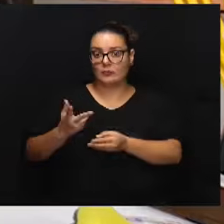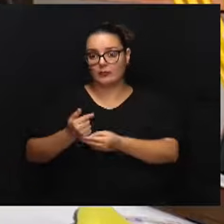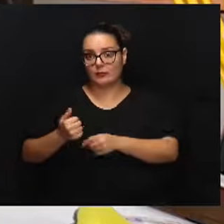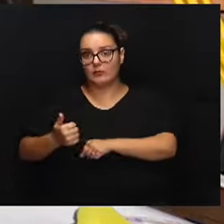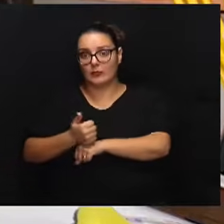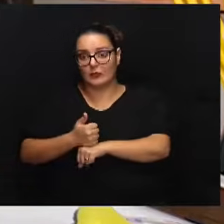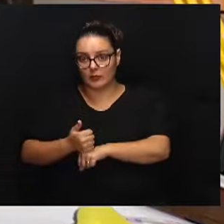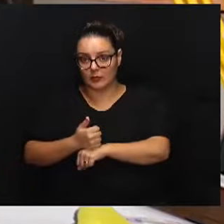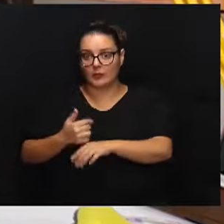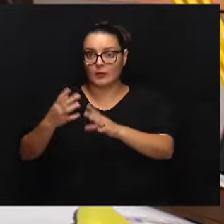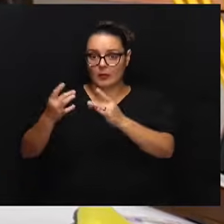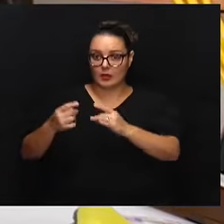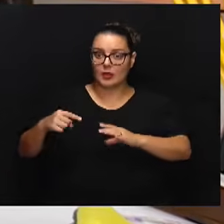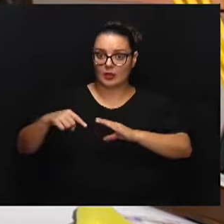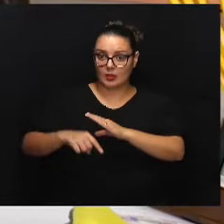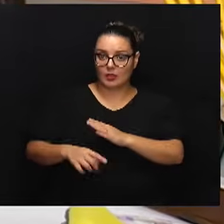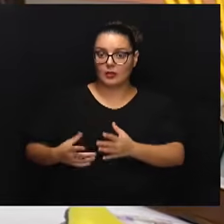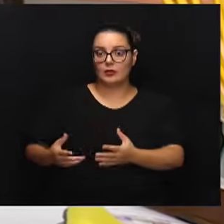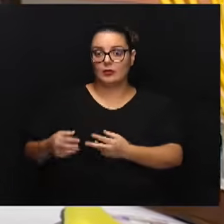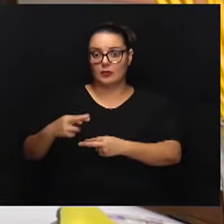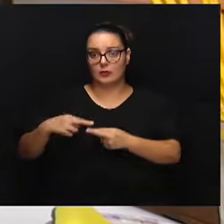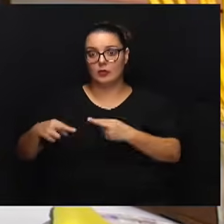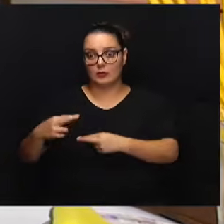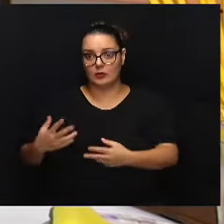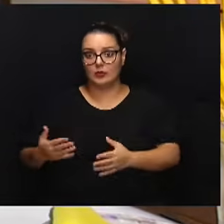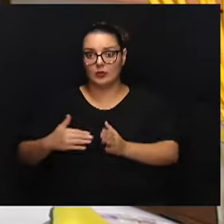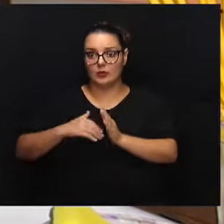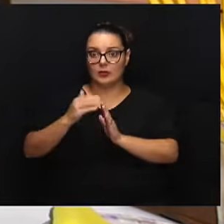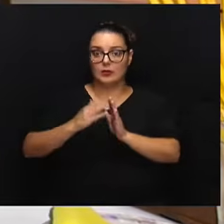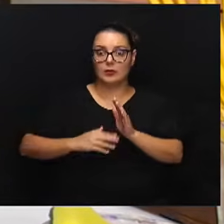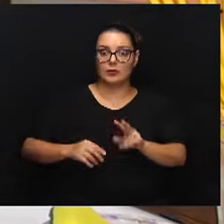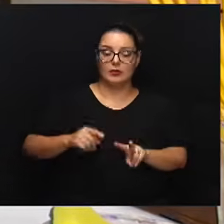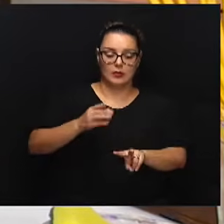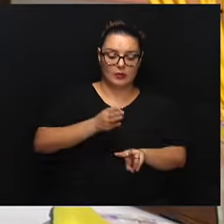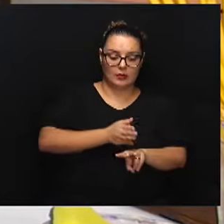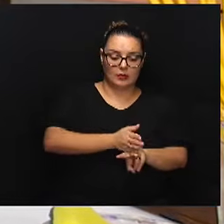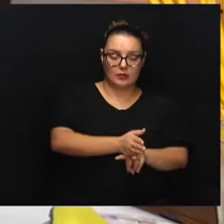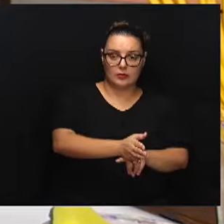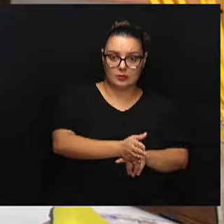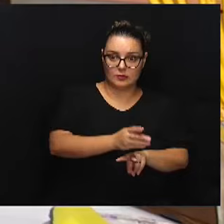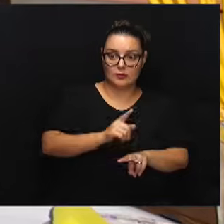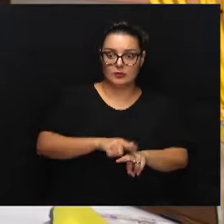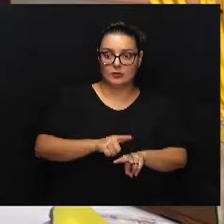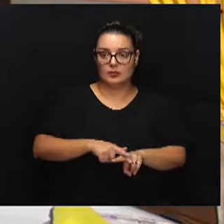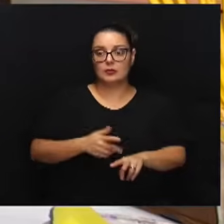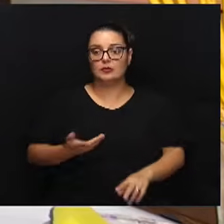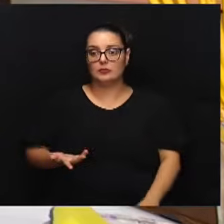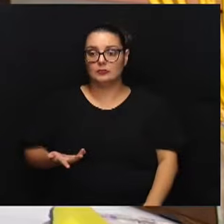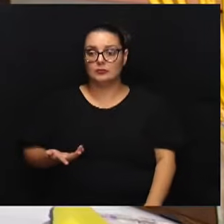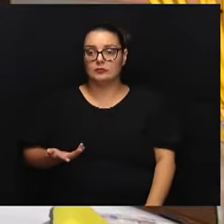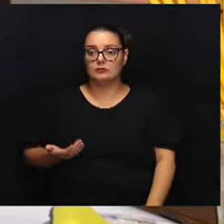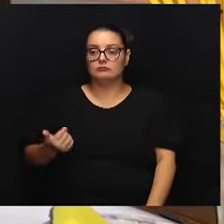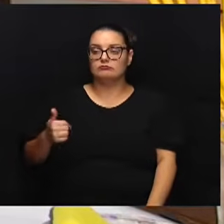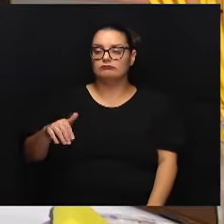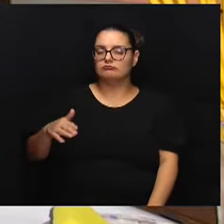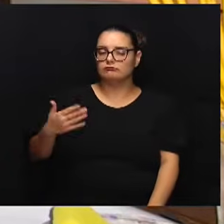querem se aprofundar com relação à pintura. E a outra linha seria uma linha